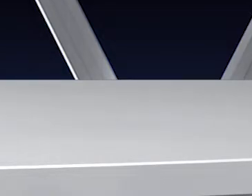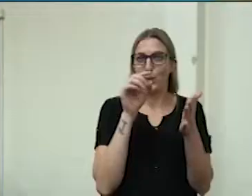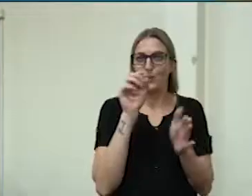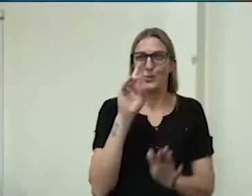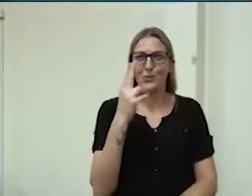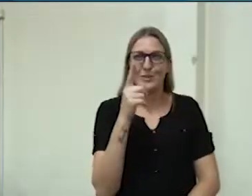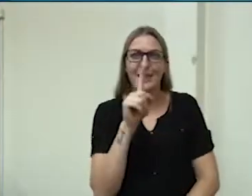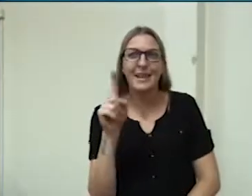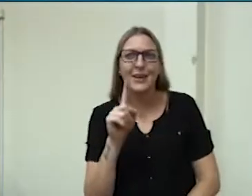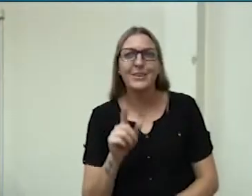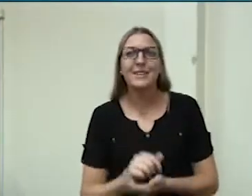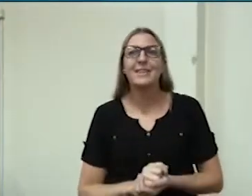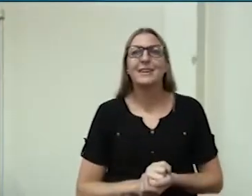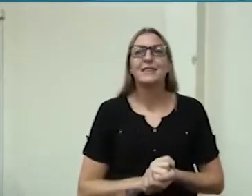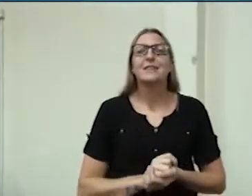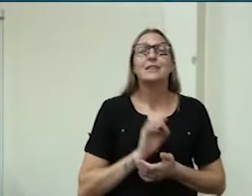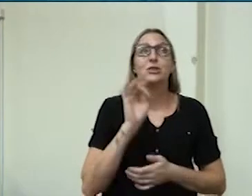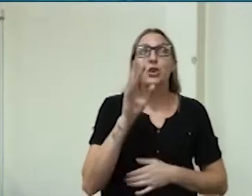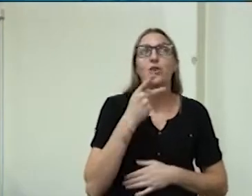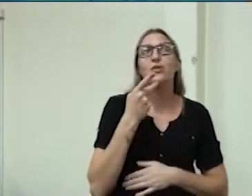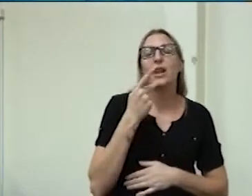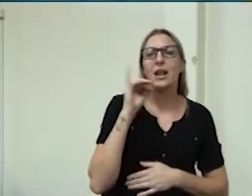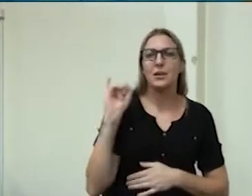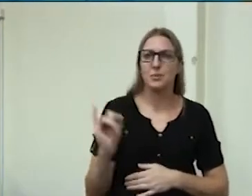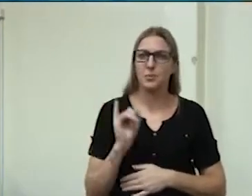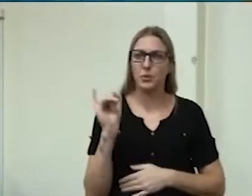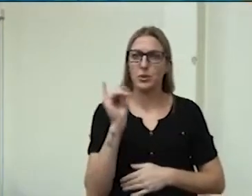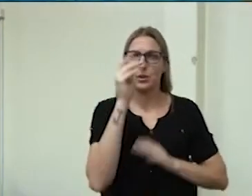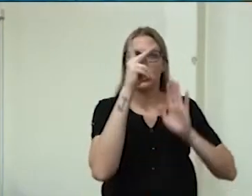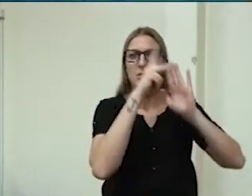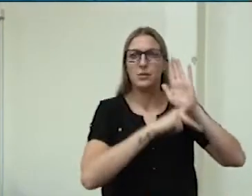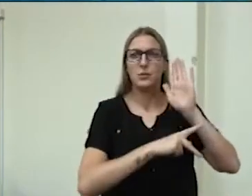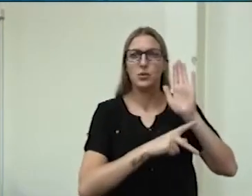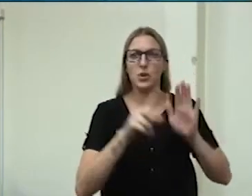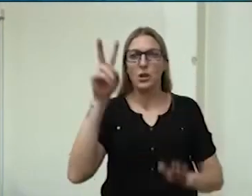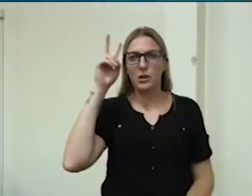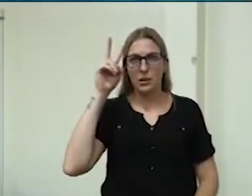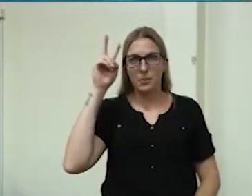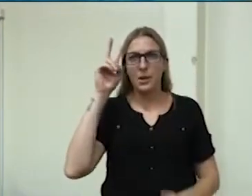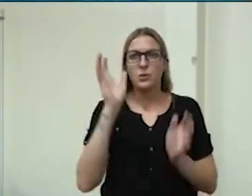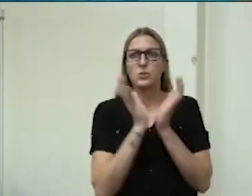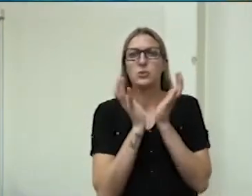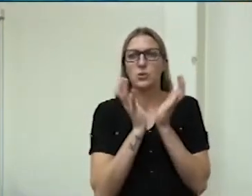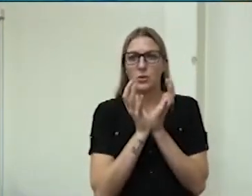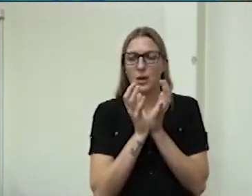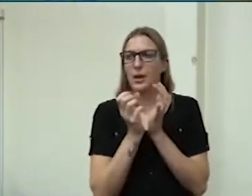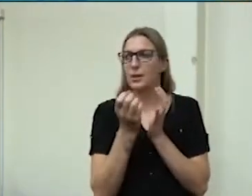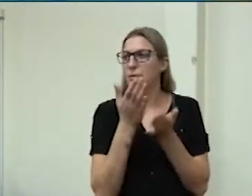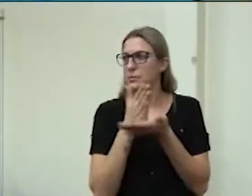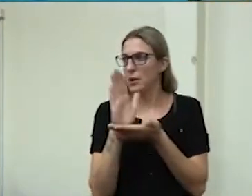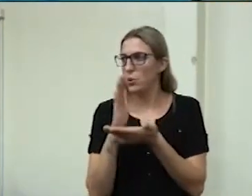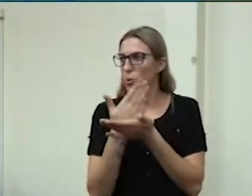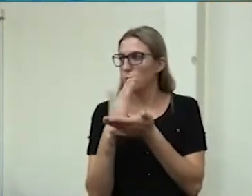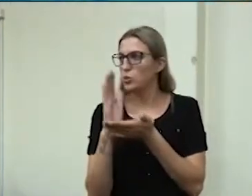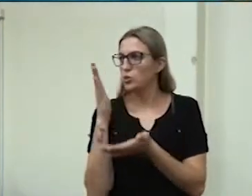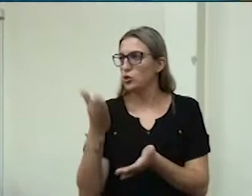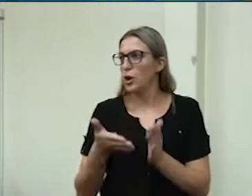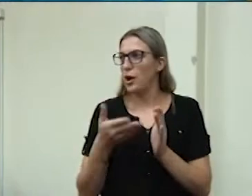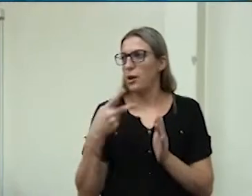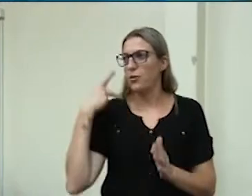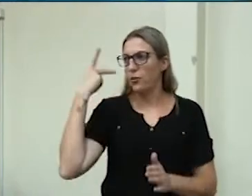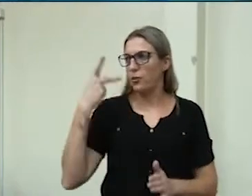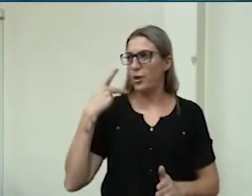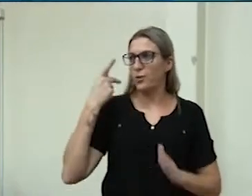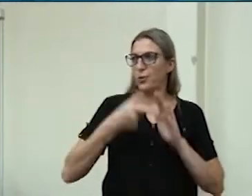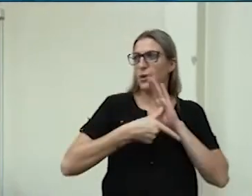federal. Venho só colocar a importância realmente desse projeto, lembrar aos nobres colegas e alguns que já eram vereadores